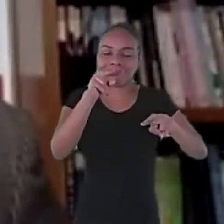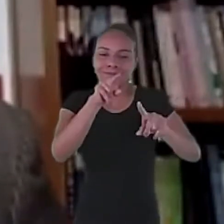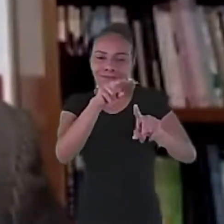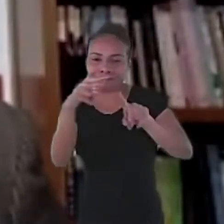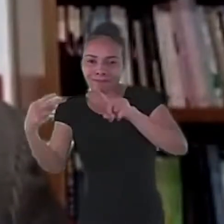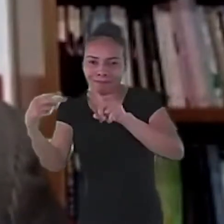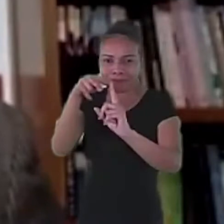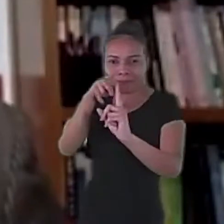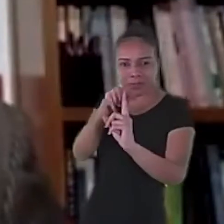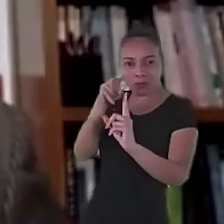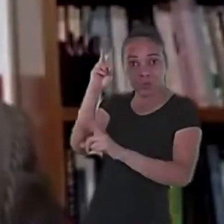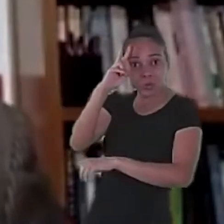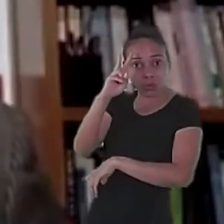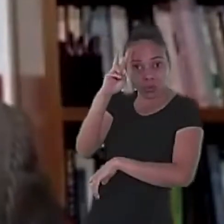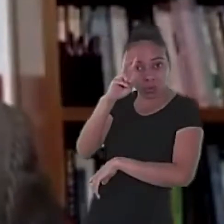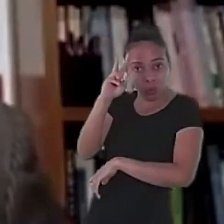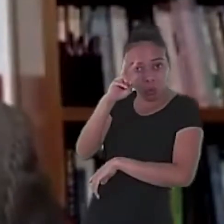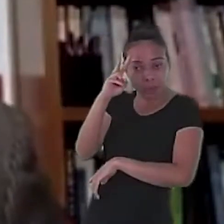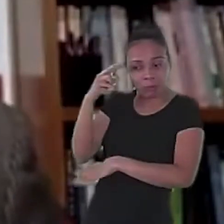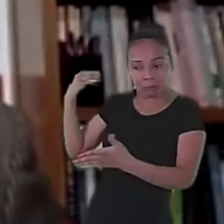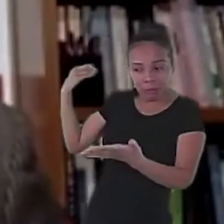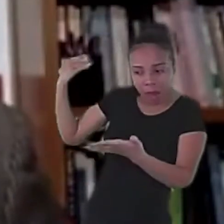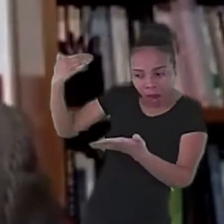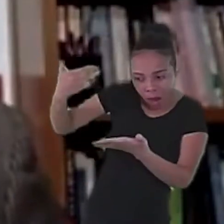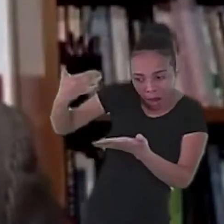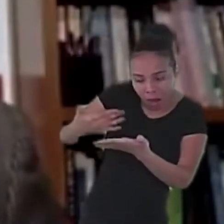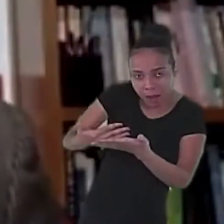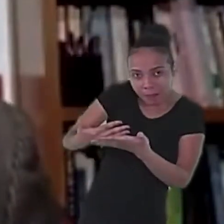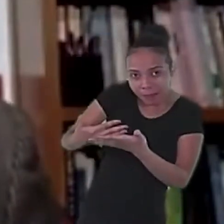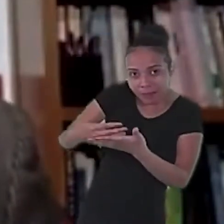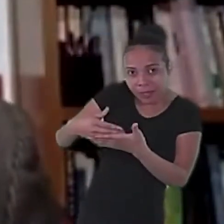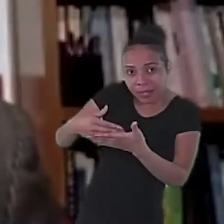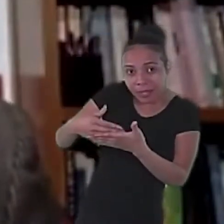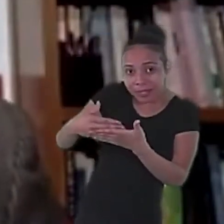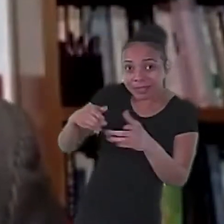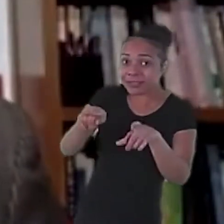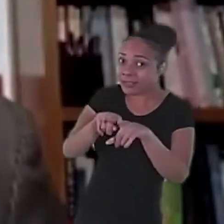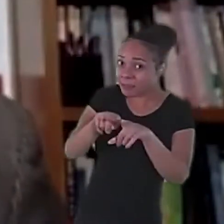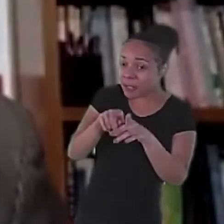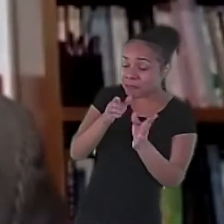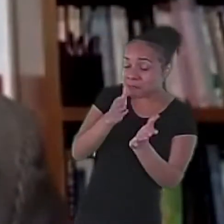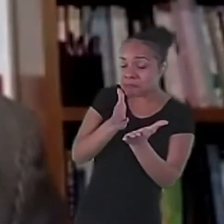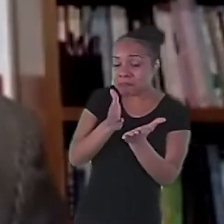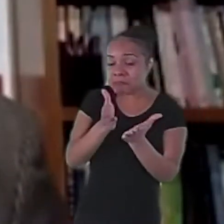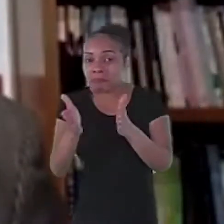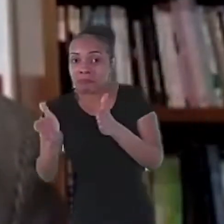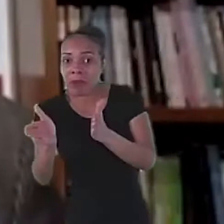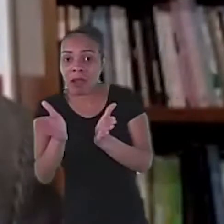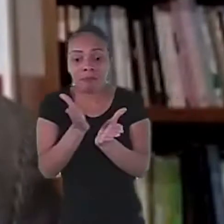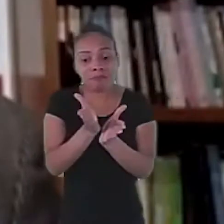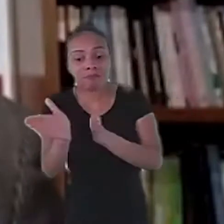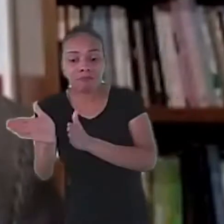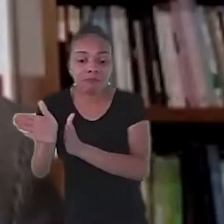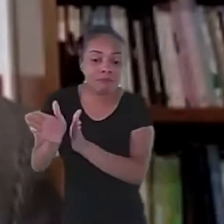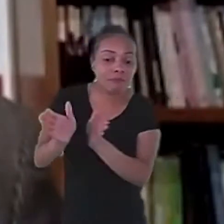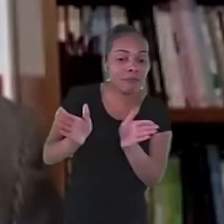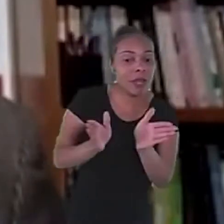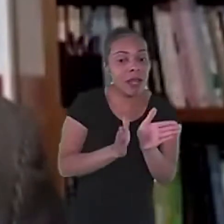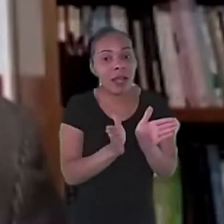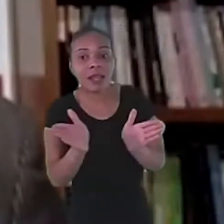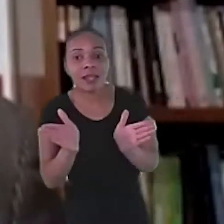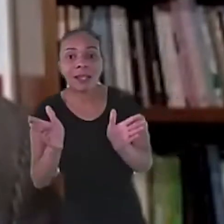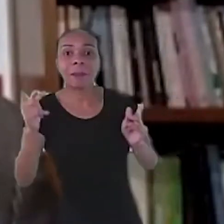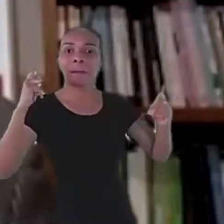alternada com um comentário psicanalítico. Então, a cada